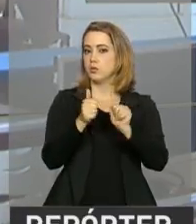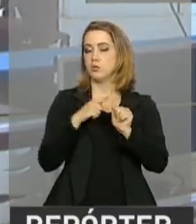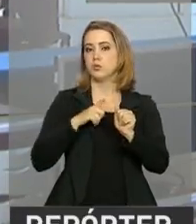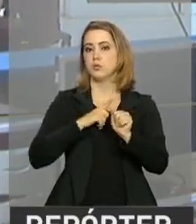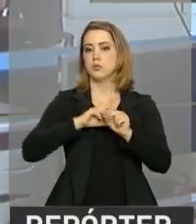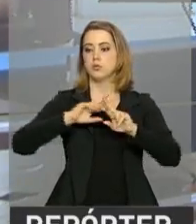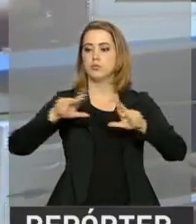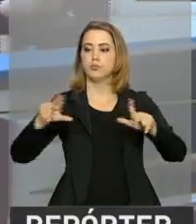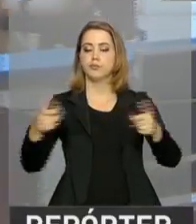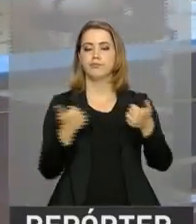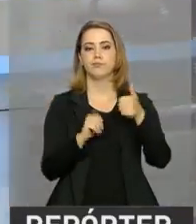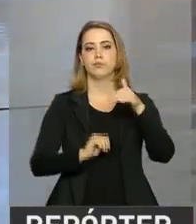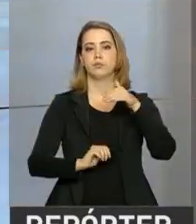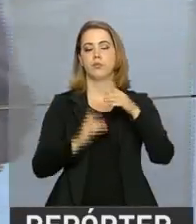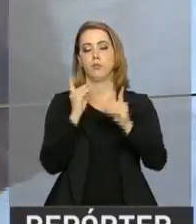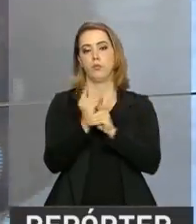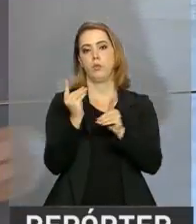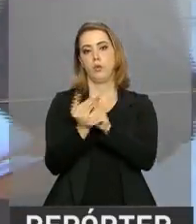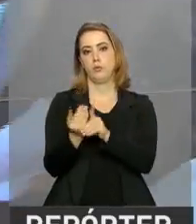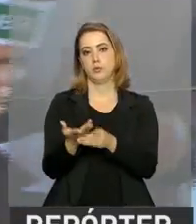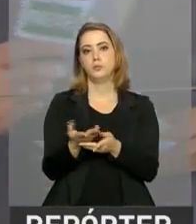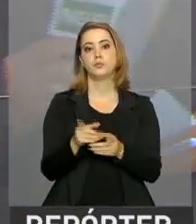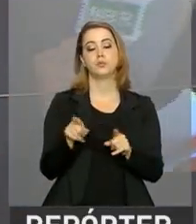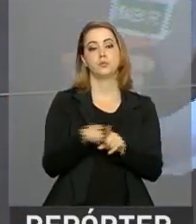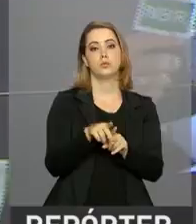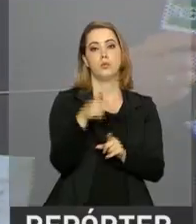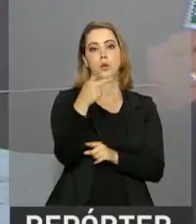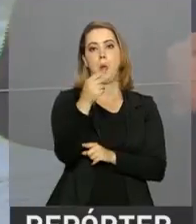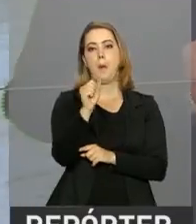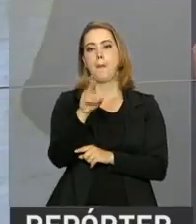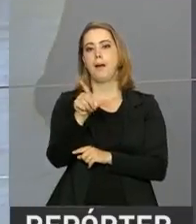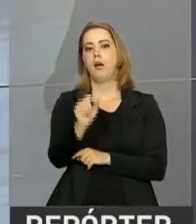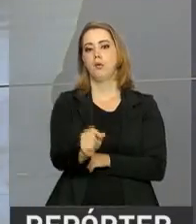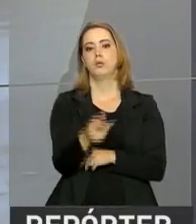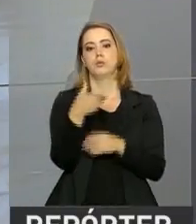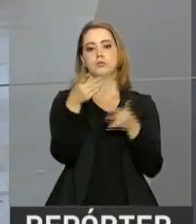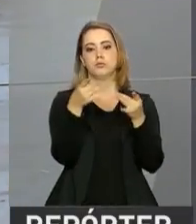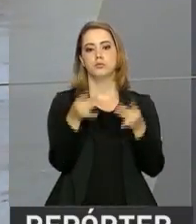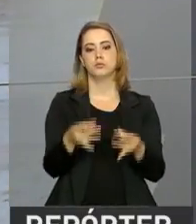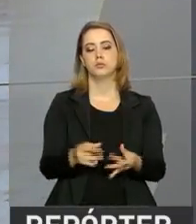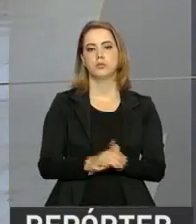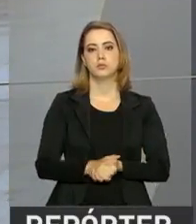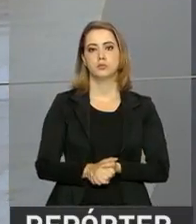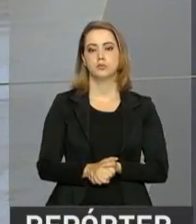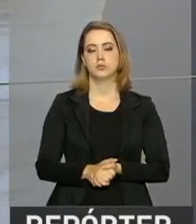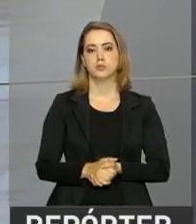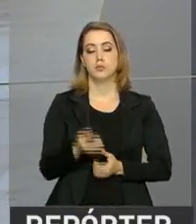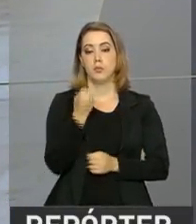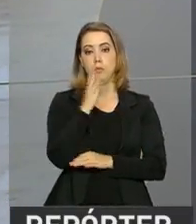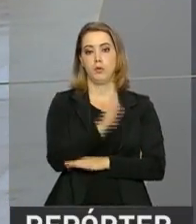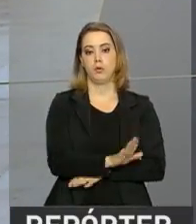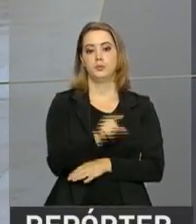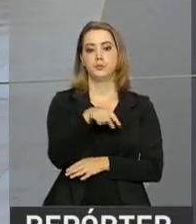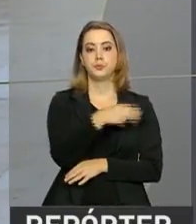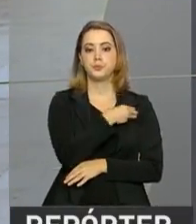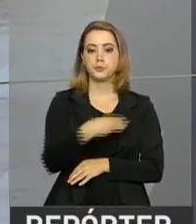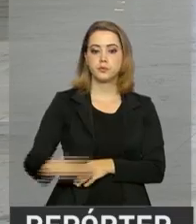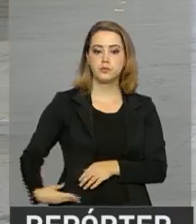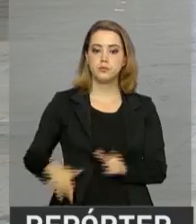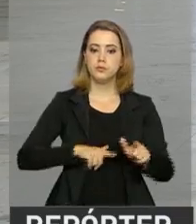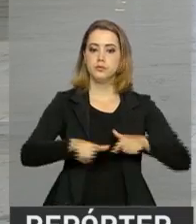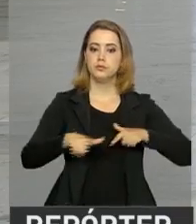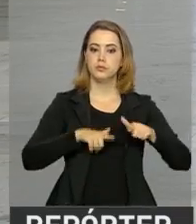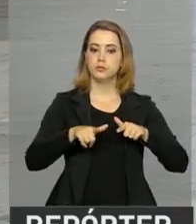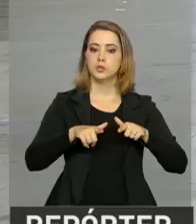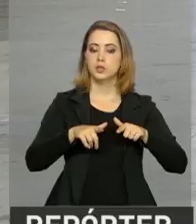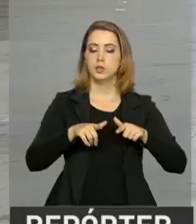encontros. Ao vivo, o repórter Paulo La Sálvia tem as informações para a gente. Boa tarde, Paulo. Boa tarde, Zé Luiz. O ministro dos